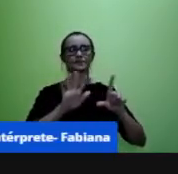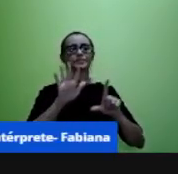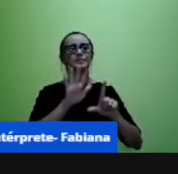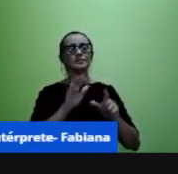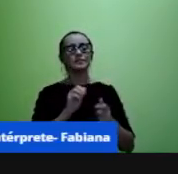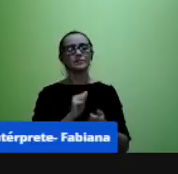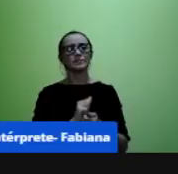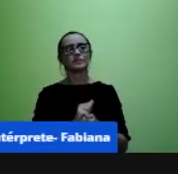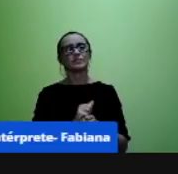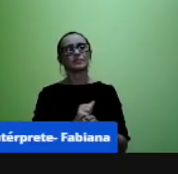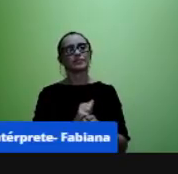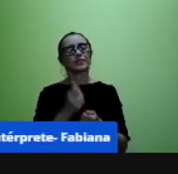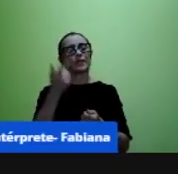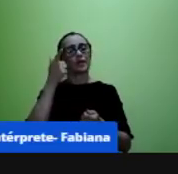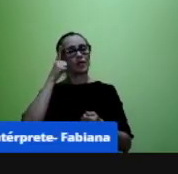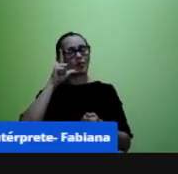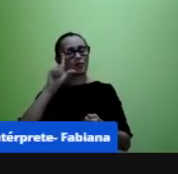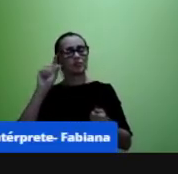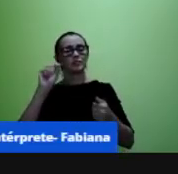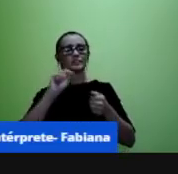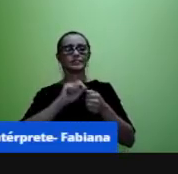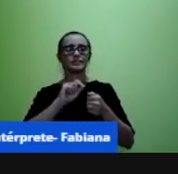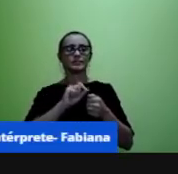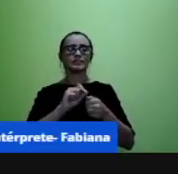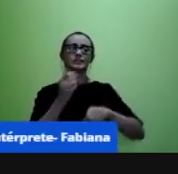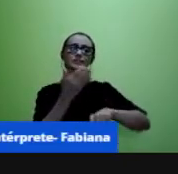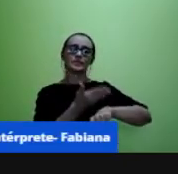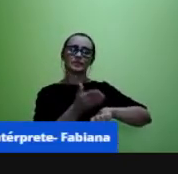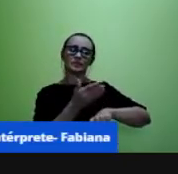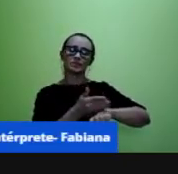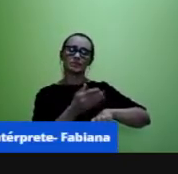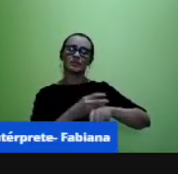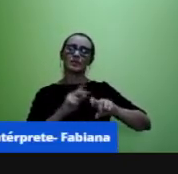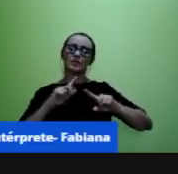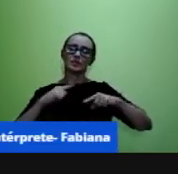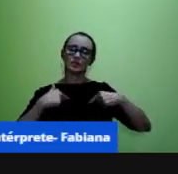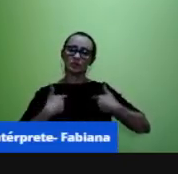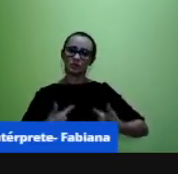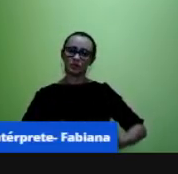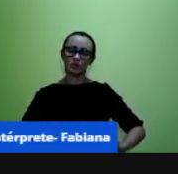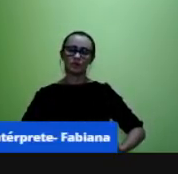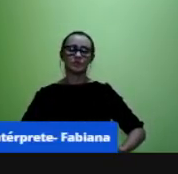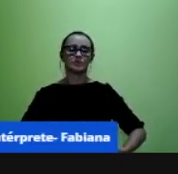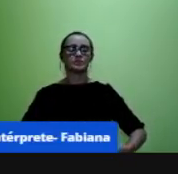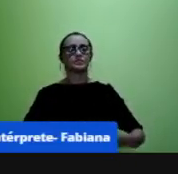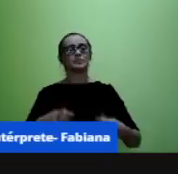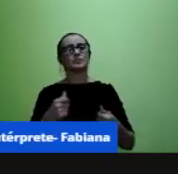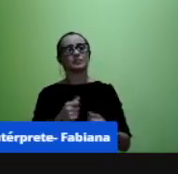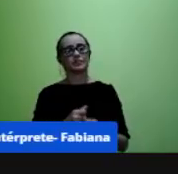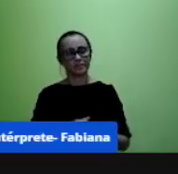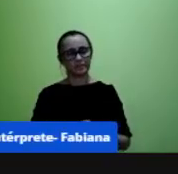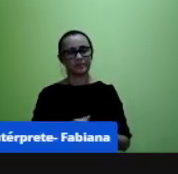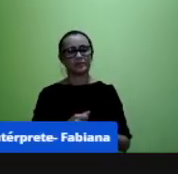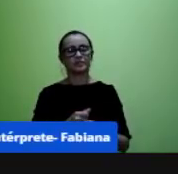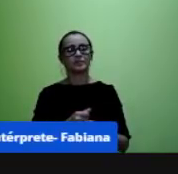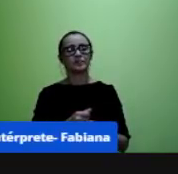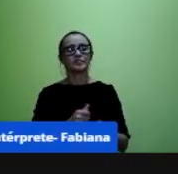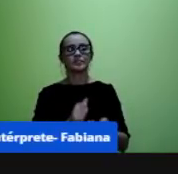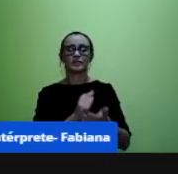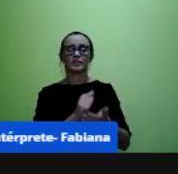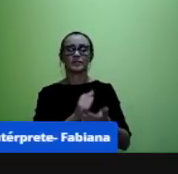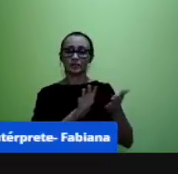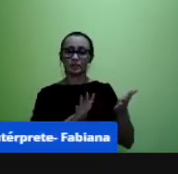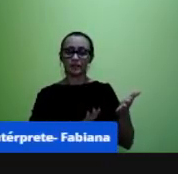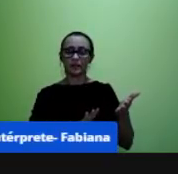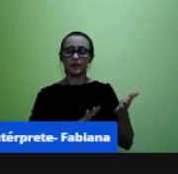atividades de prática corporal e confecção de material proposta no caderno com algum familiar. Então,